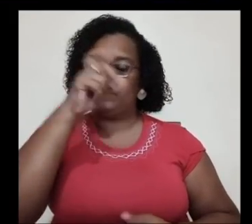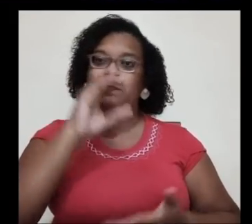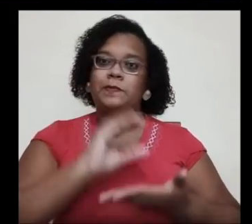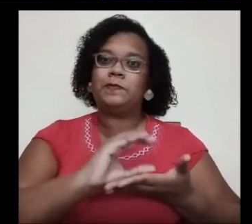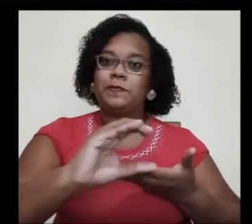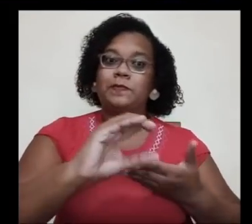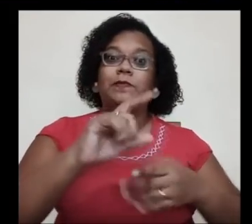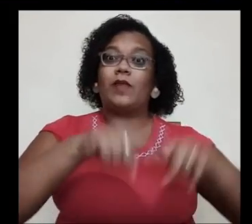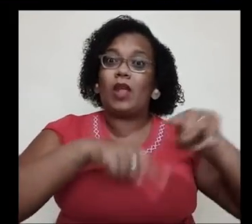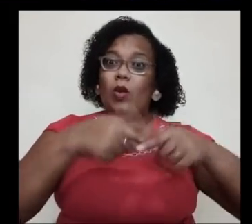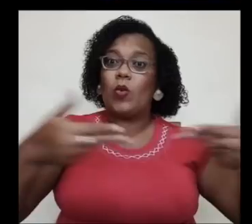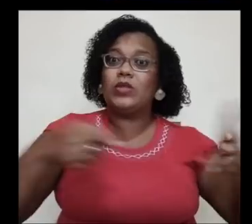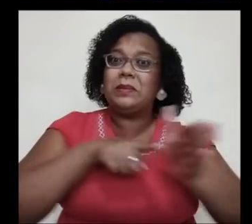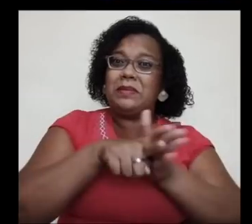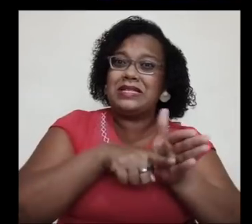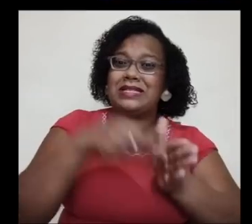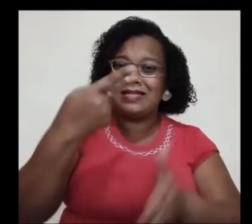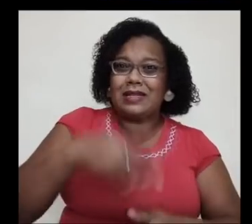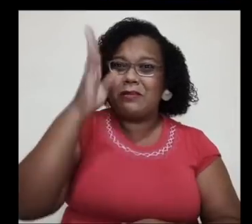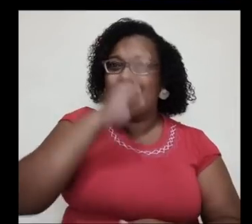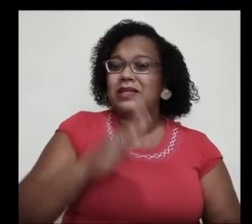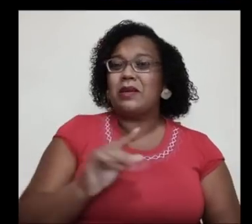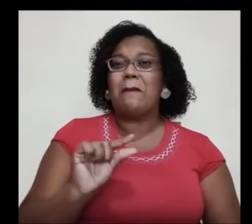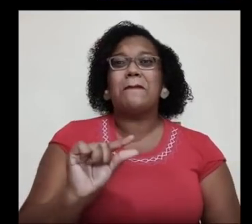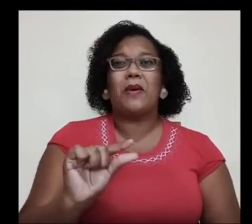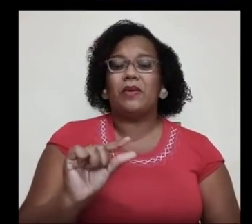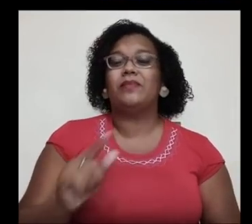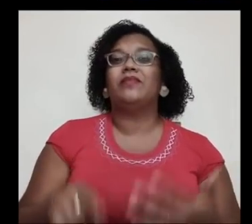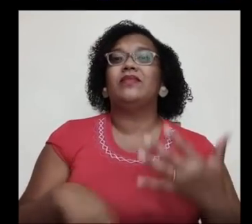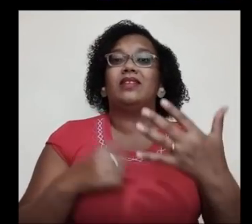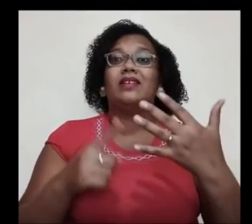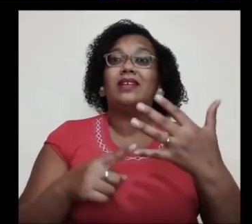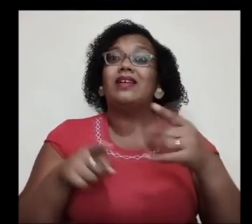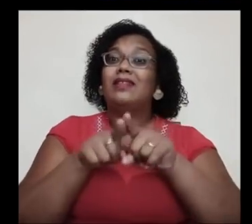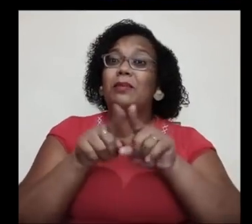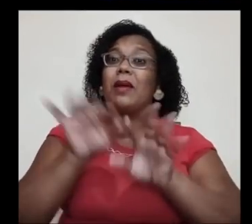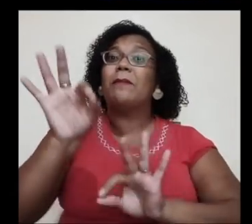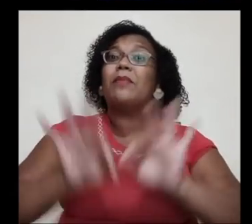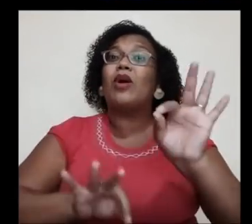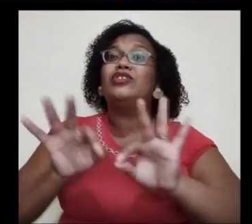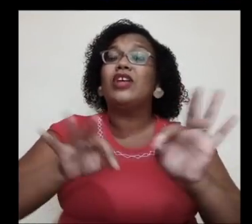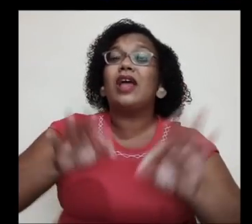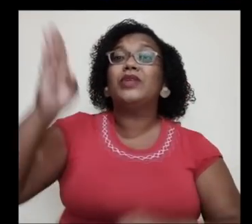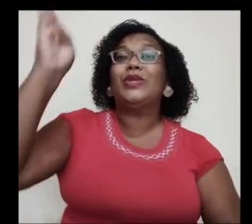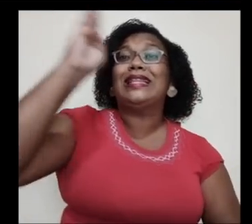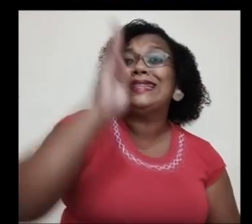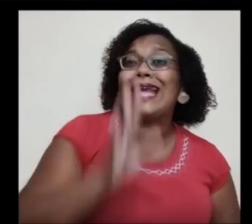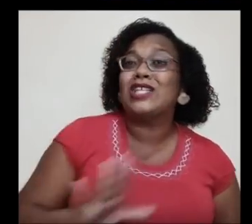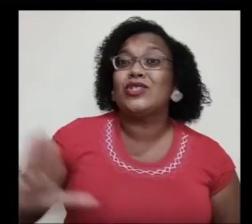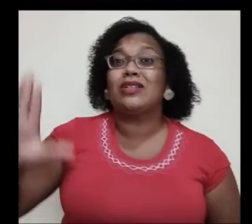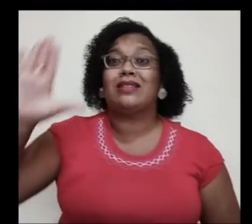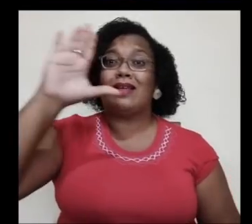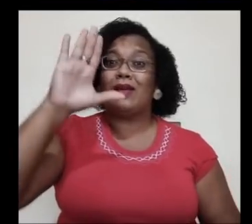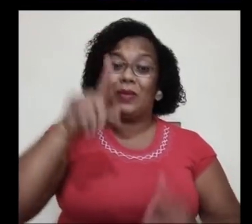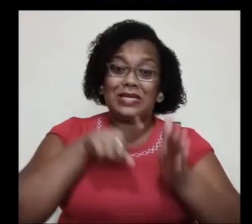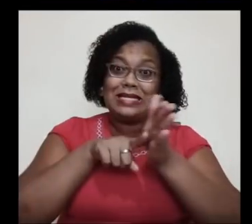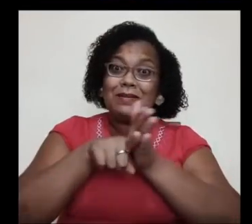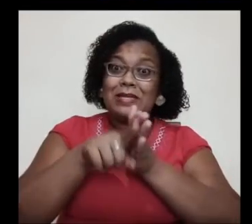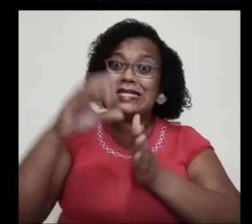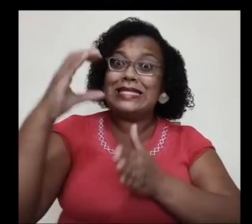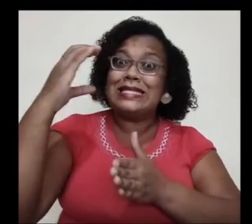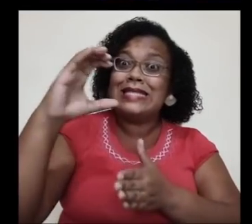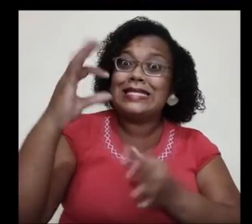projeto nacional em que a ciência, a tecnologia e a inovação sejam um elemento, e a educação sejam elementos estratégicos e